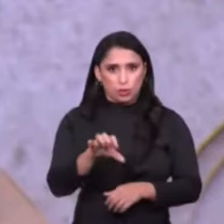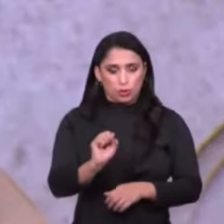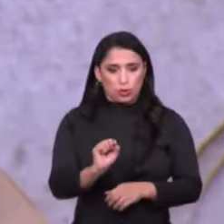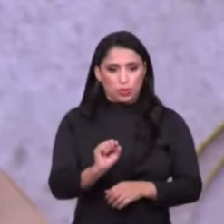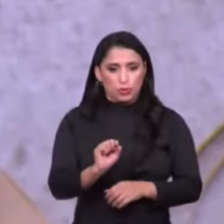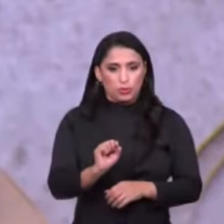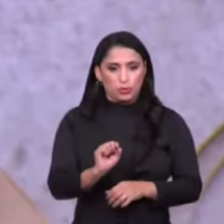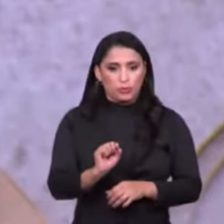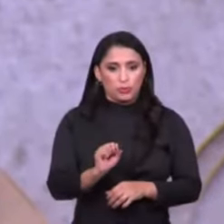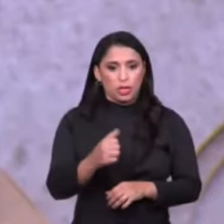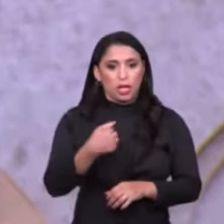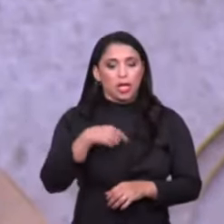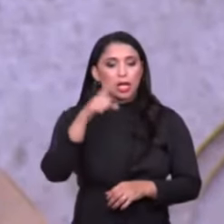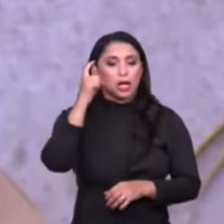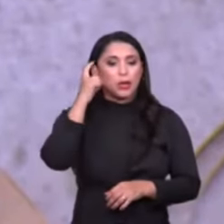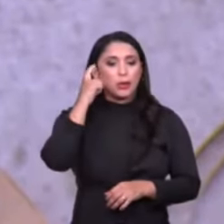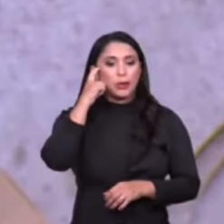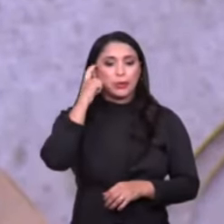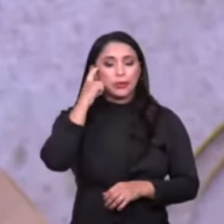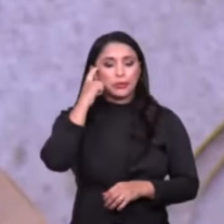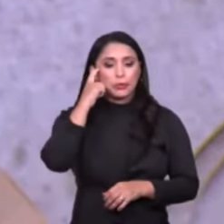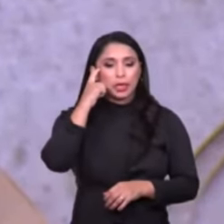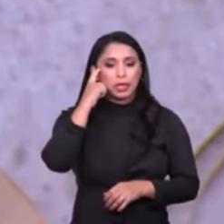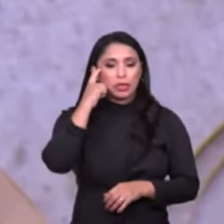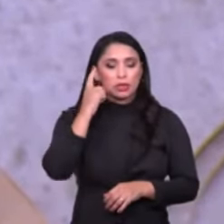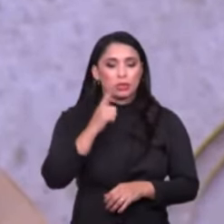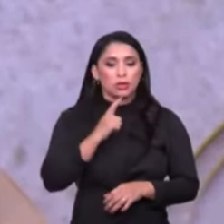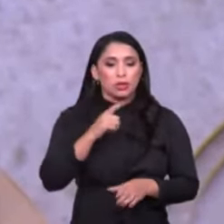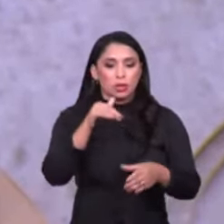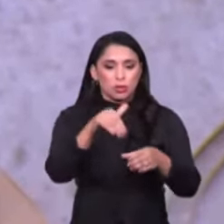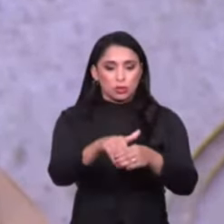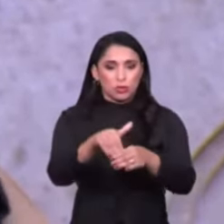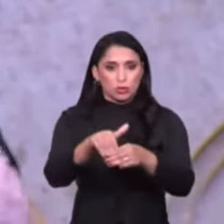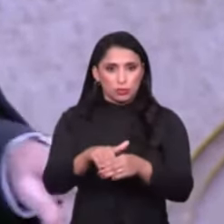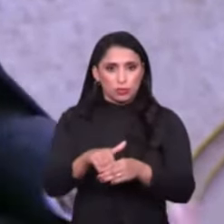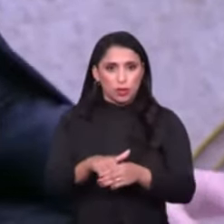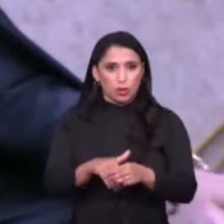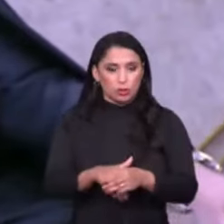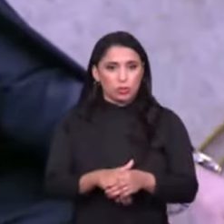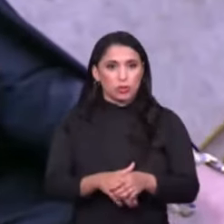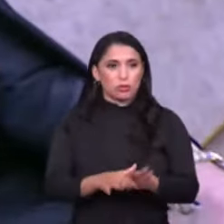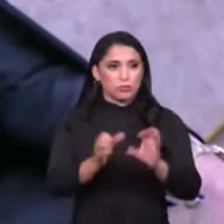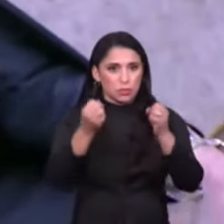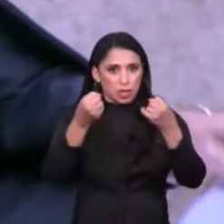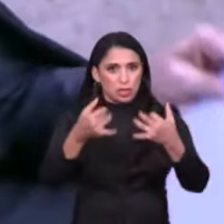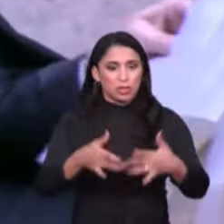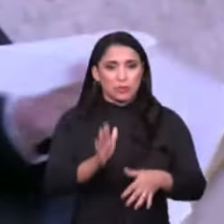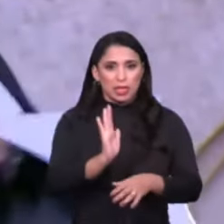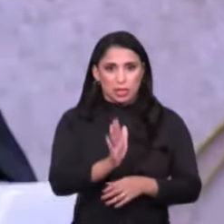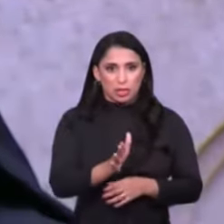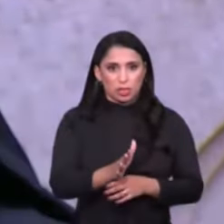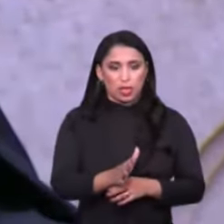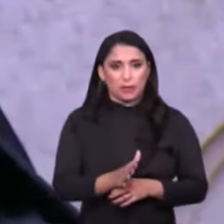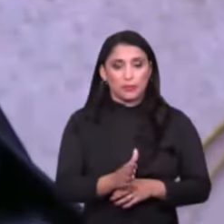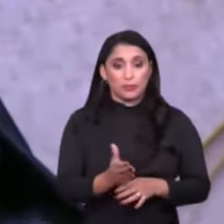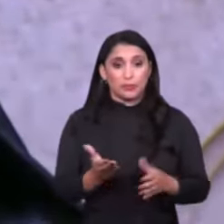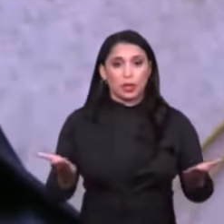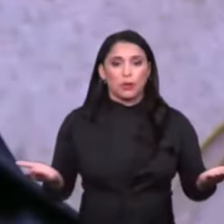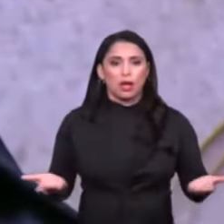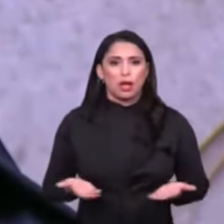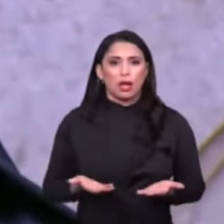Penso ter sido fiel na reprodução dos votos manifestados até aqui e agora